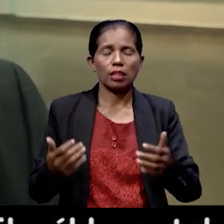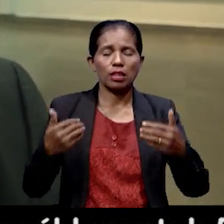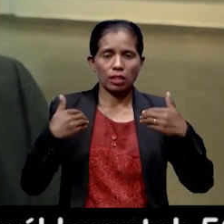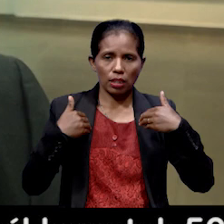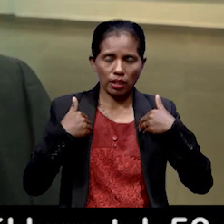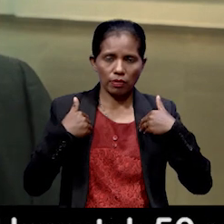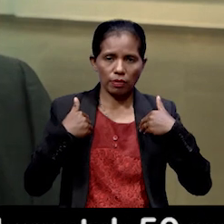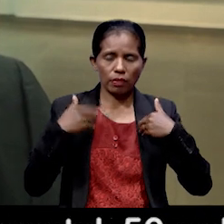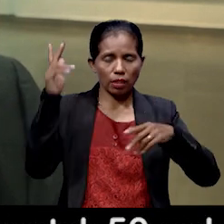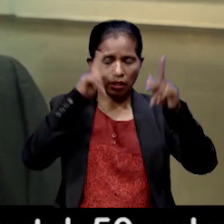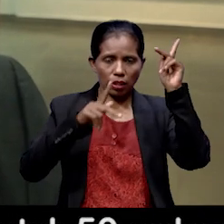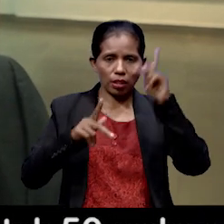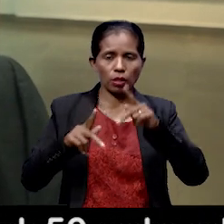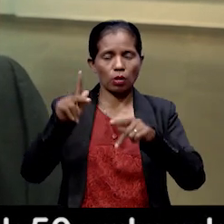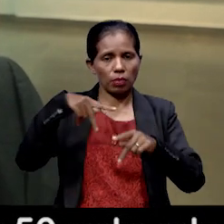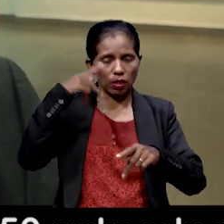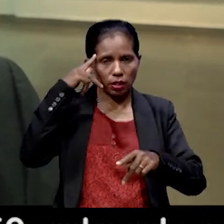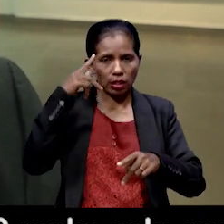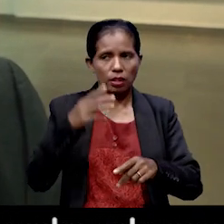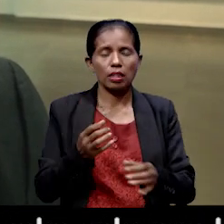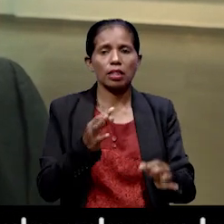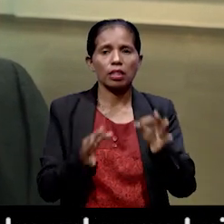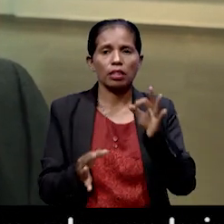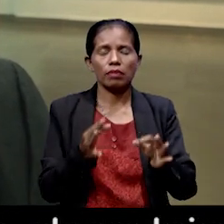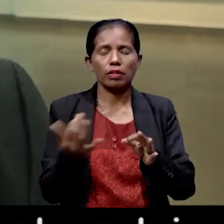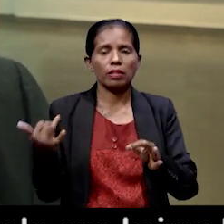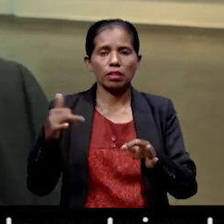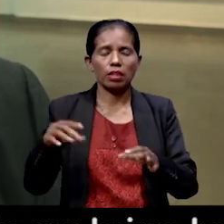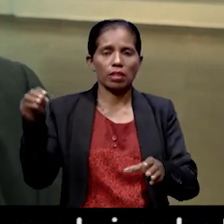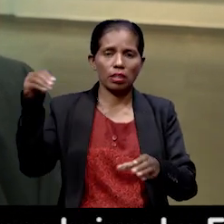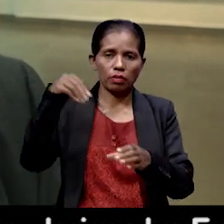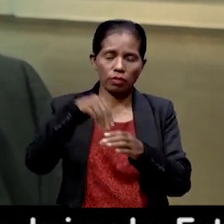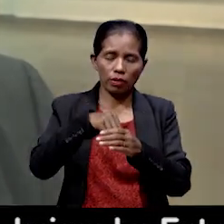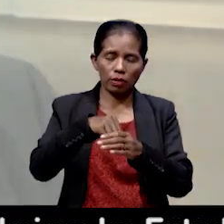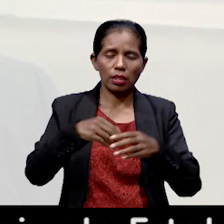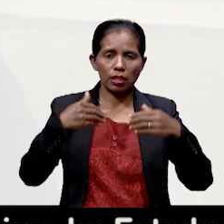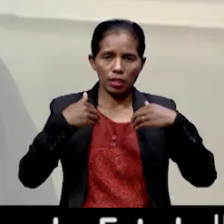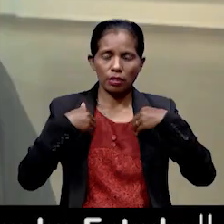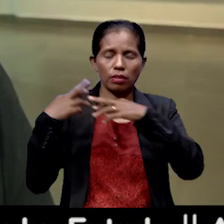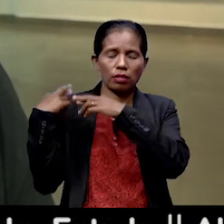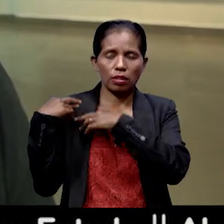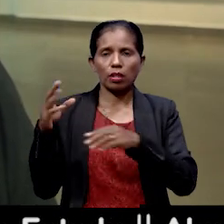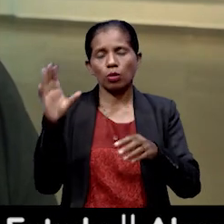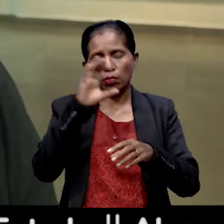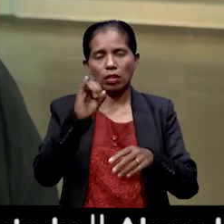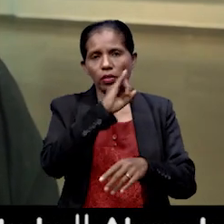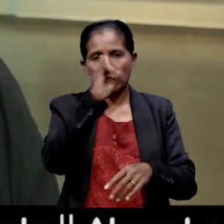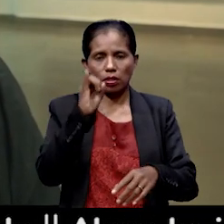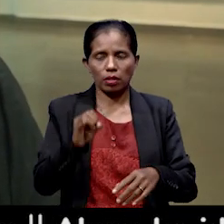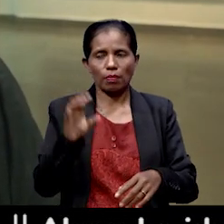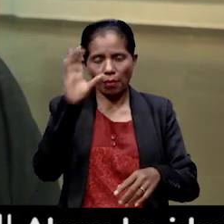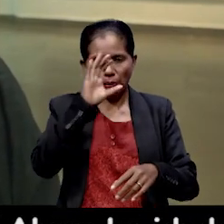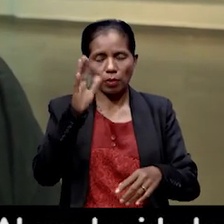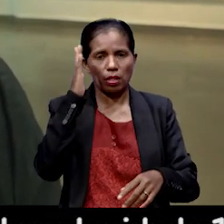titular político, ninha, cara que Sira é o envolvimento e tem a obrigação para tu investigar. Em lugar, tem o que tem